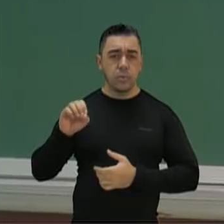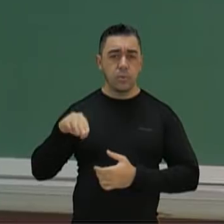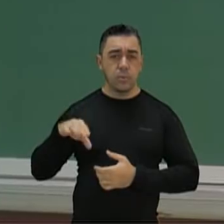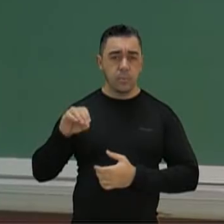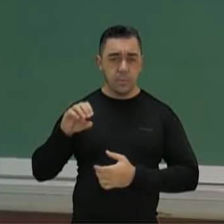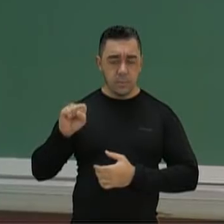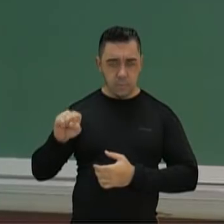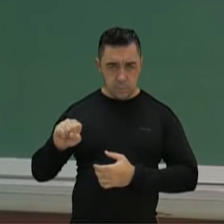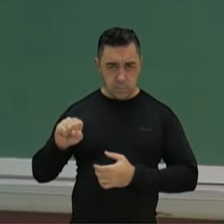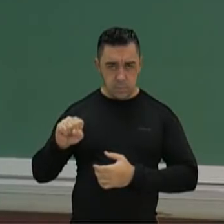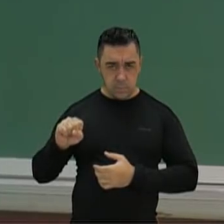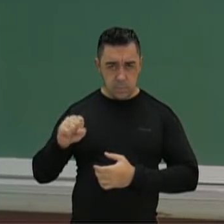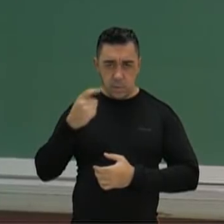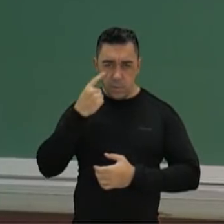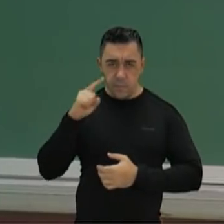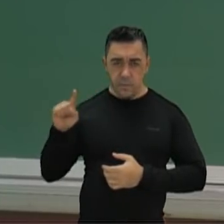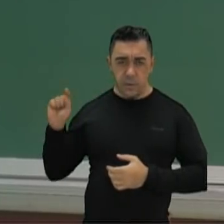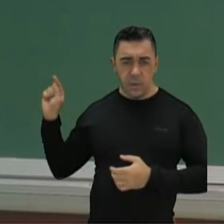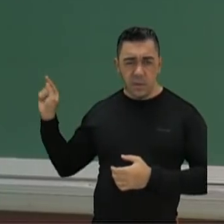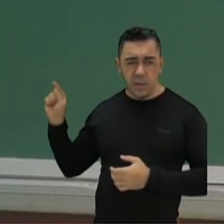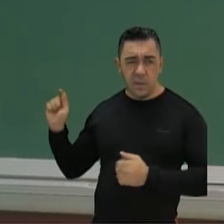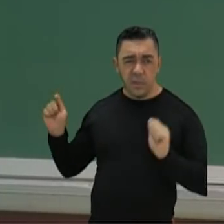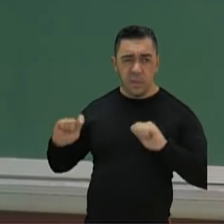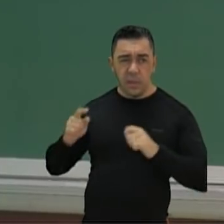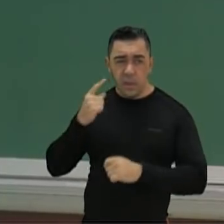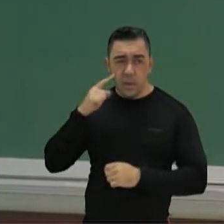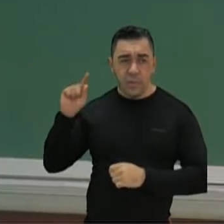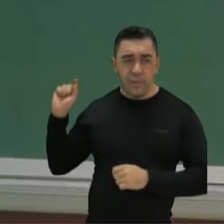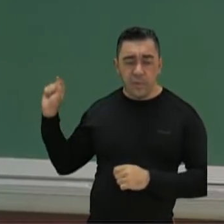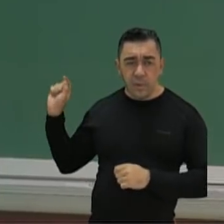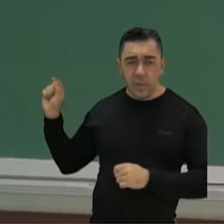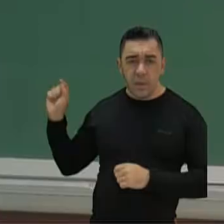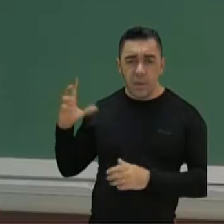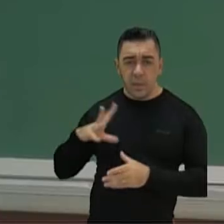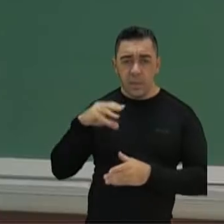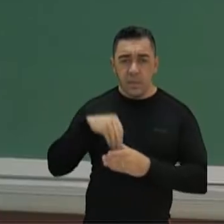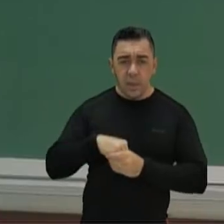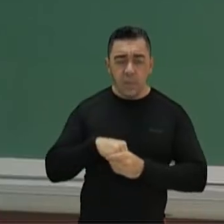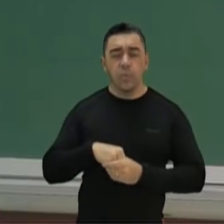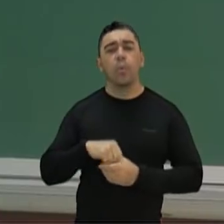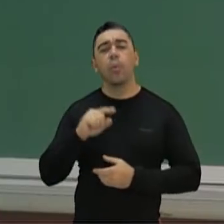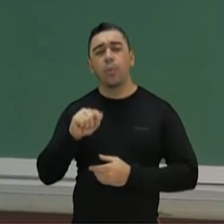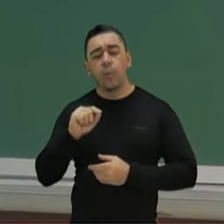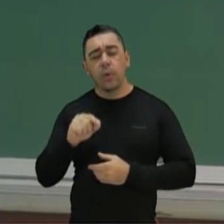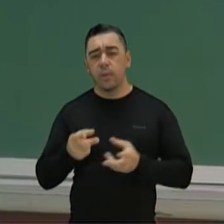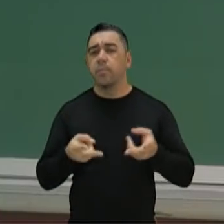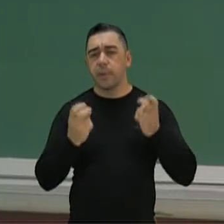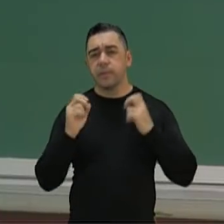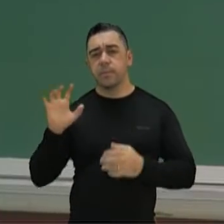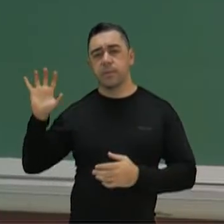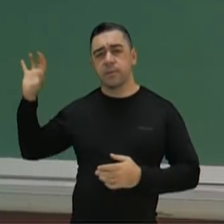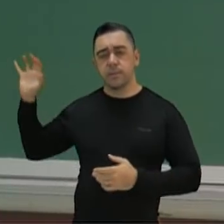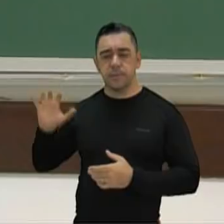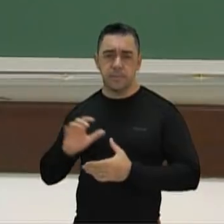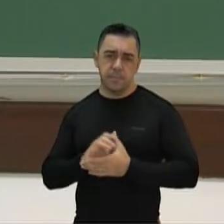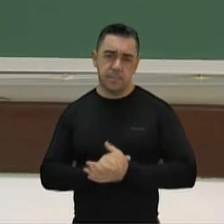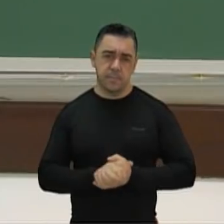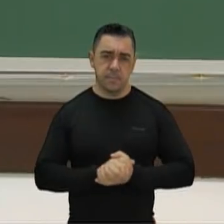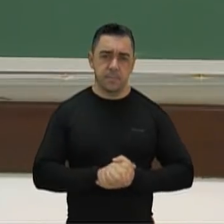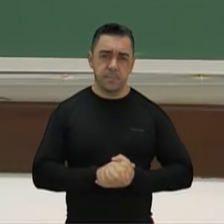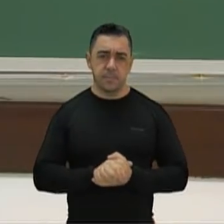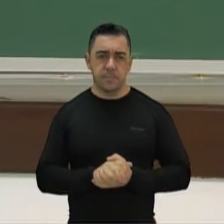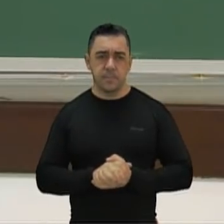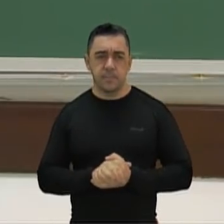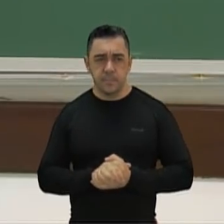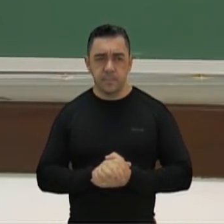genético. Então, se a gente pudesse enxergar essa célula procarionte por dentro, a gente veria algo similar a isso.